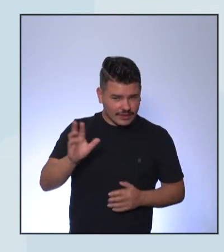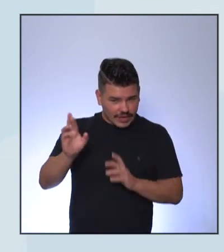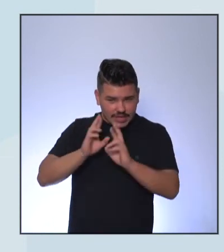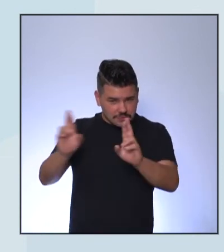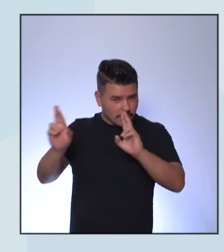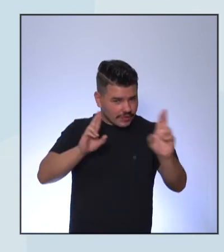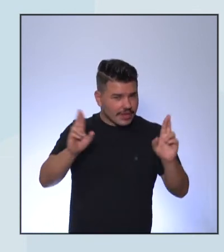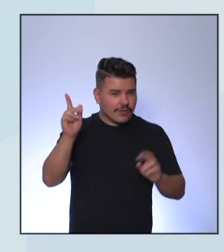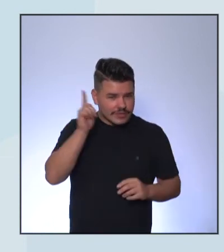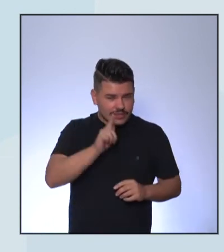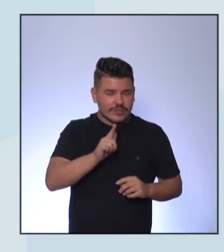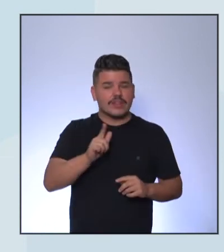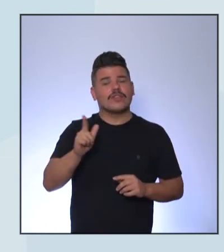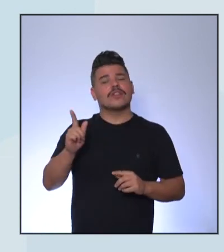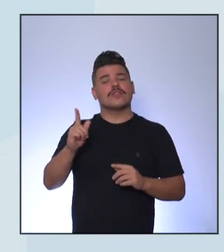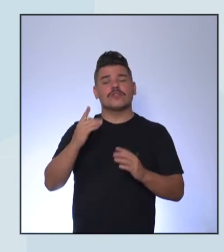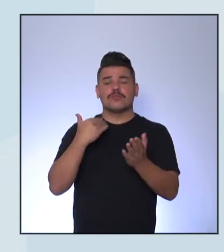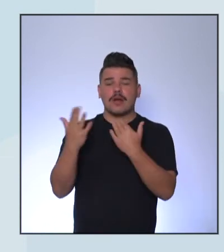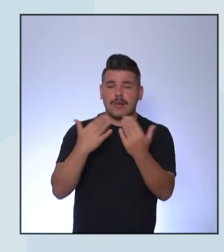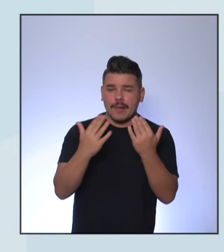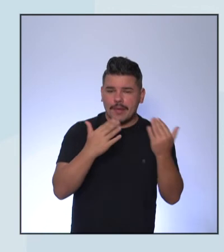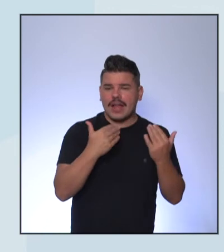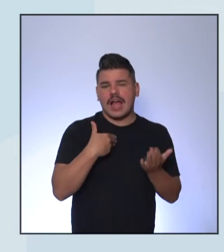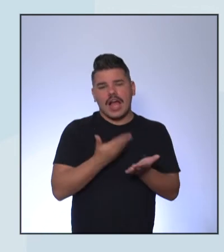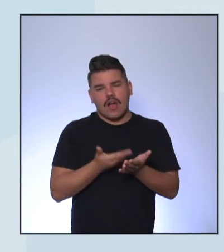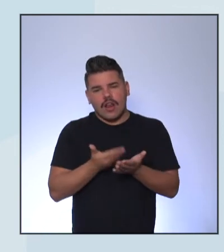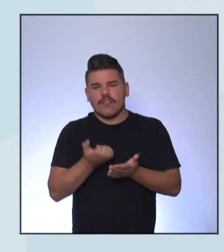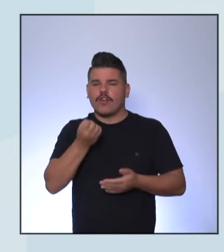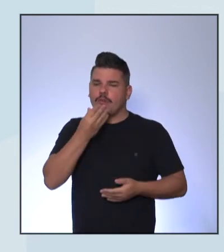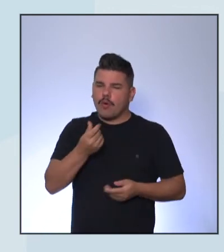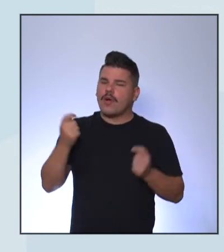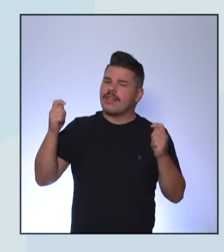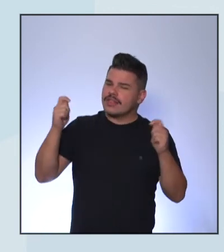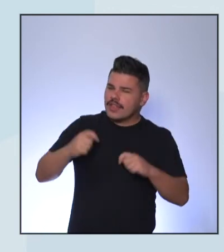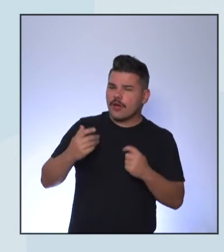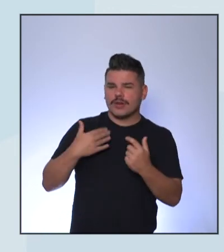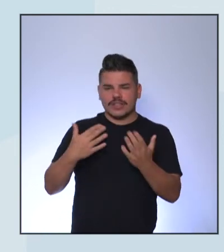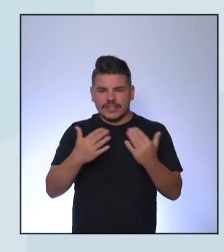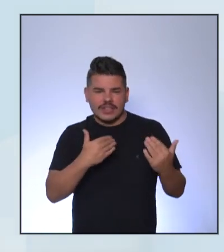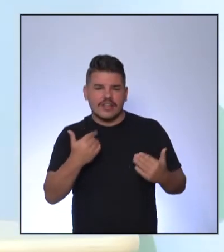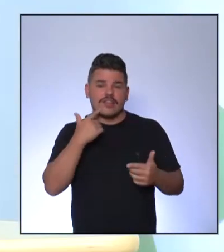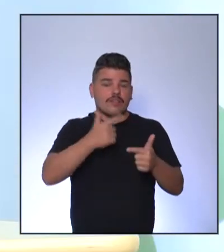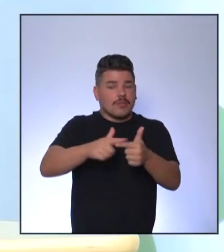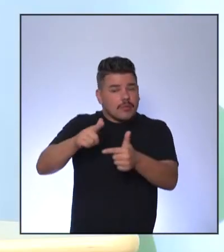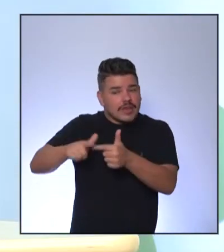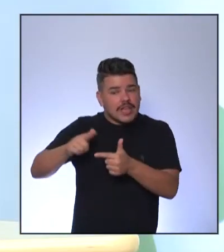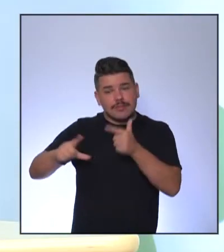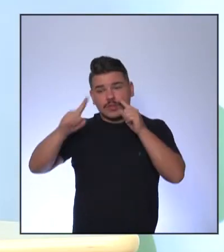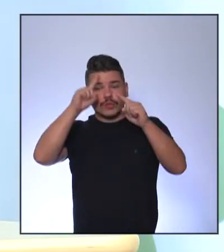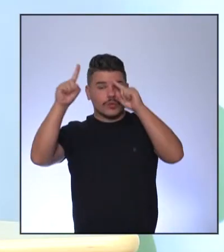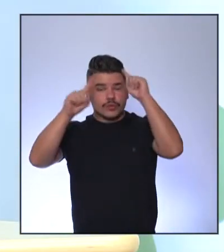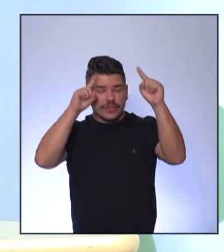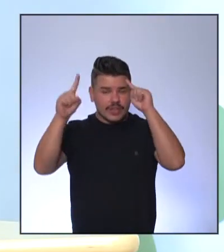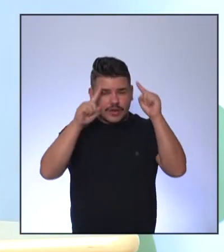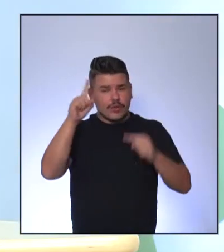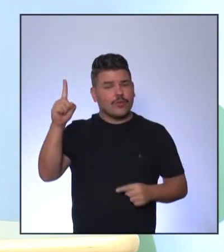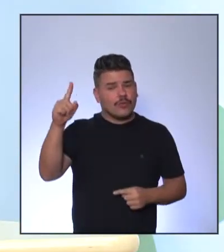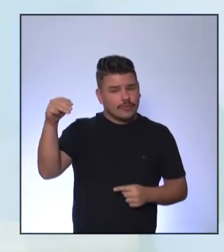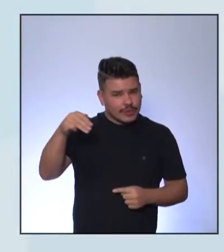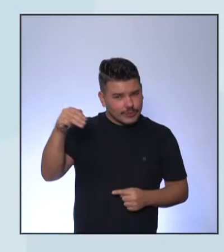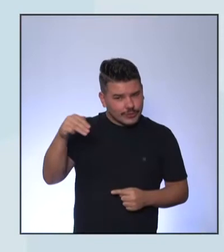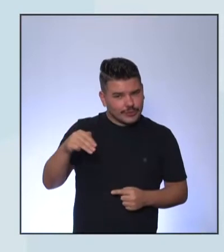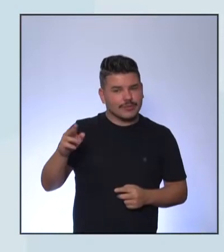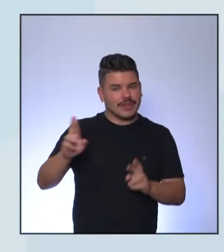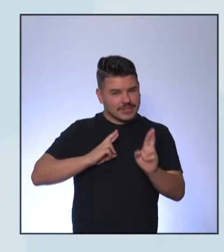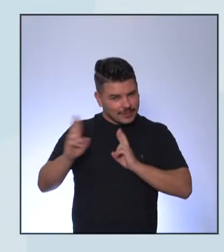um retorno no chat. Como foi a aula, se deu para acompanhar, se teve algum problema, se ficou alguma dúvida. 1 minutinho para isso.